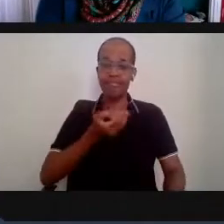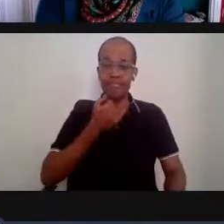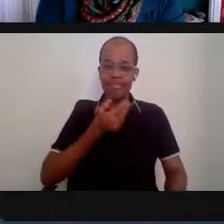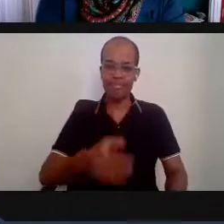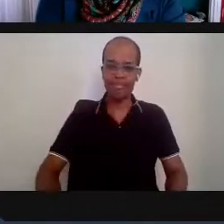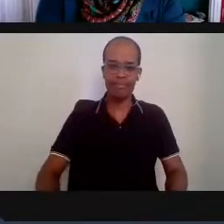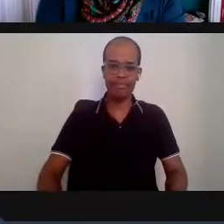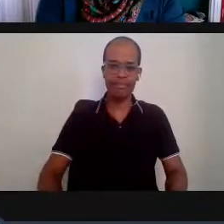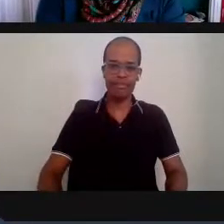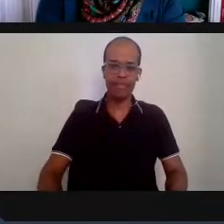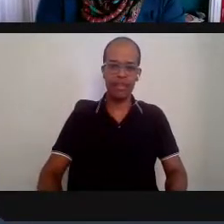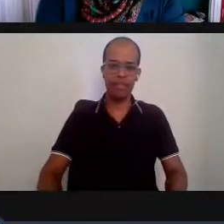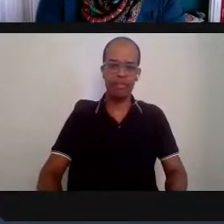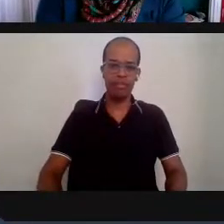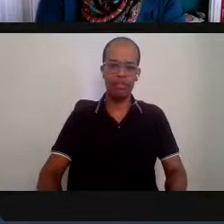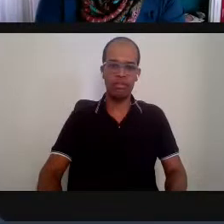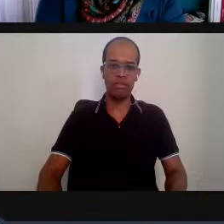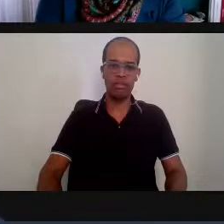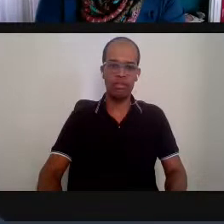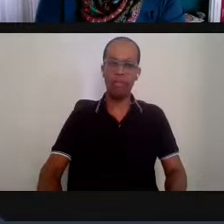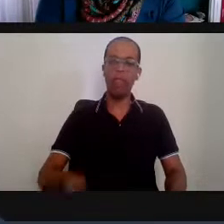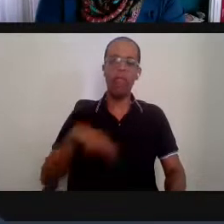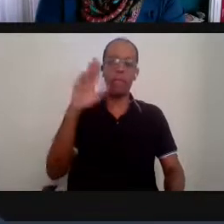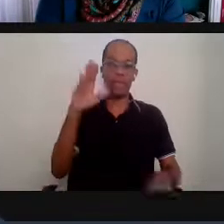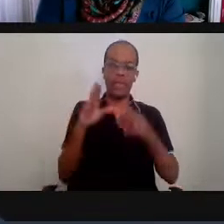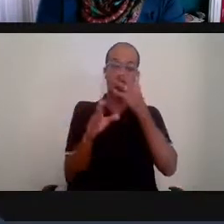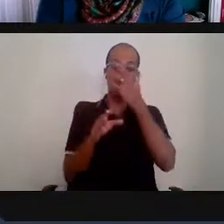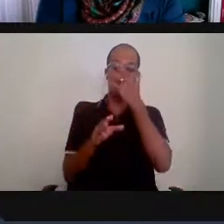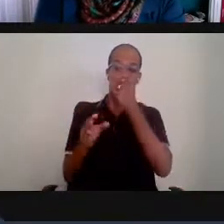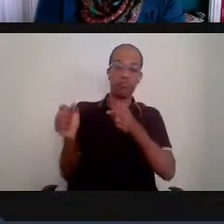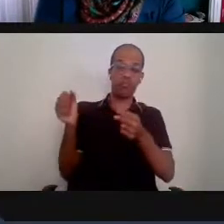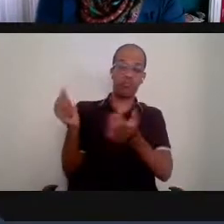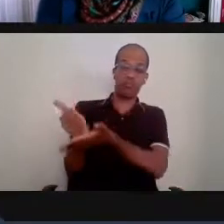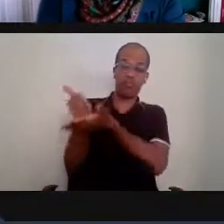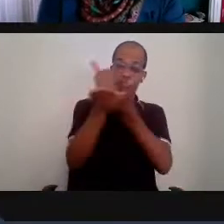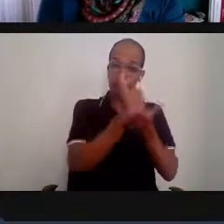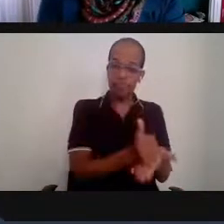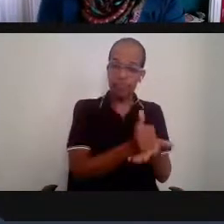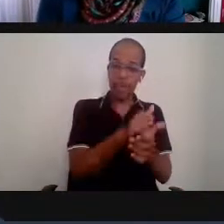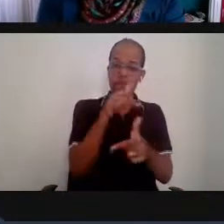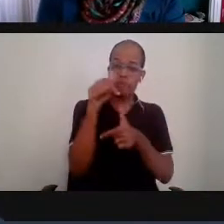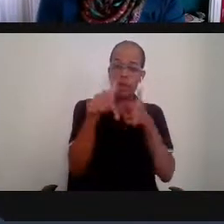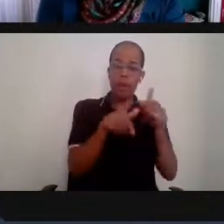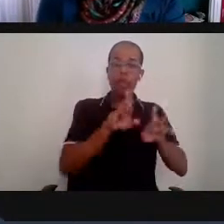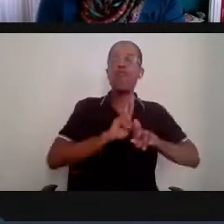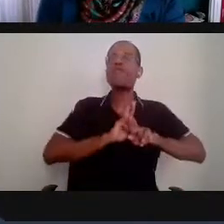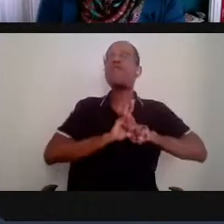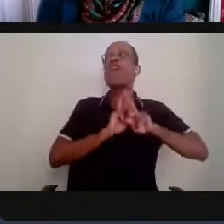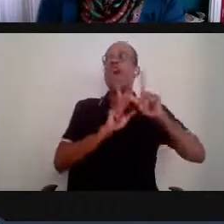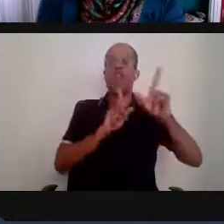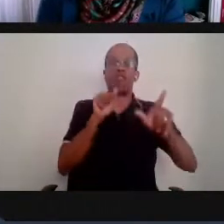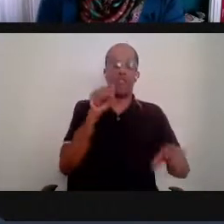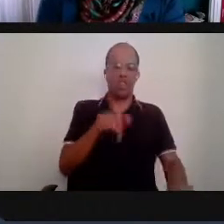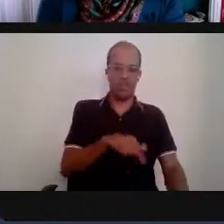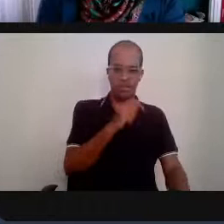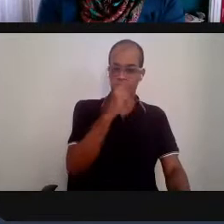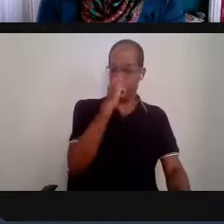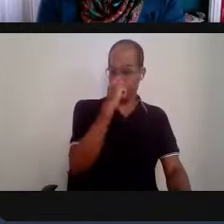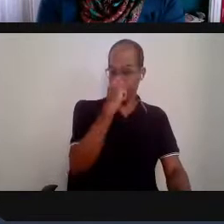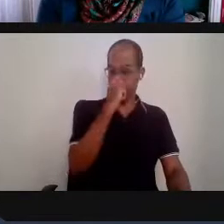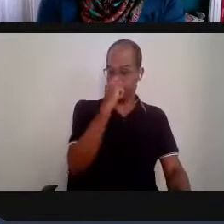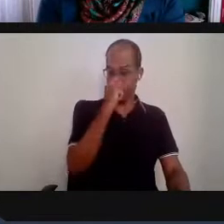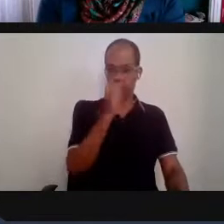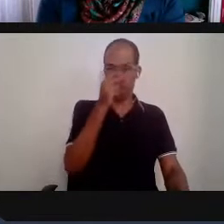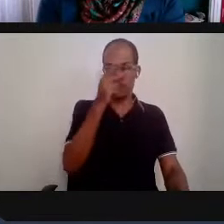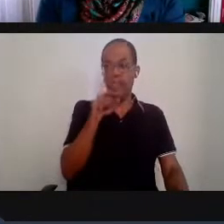assumir funções completamente diferentes no Brasil. Então, pessoas que tinham